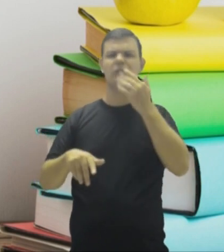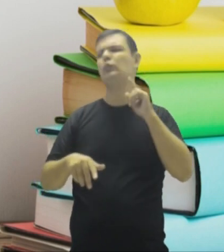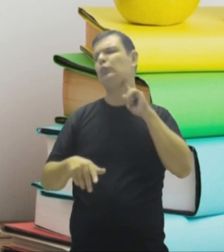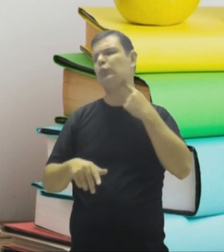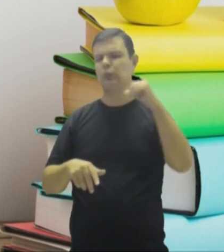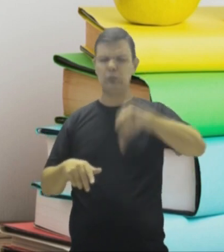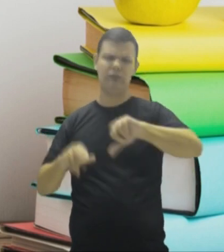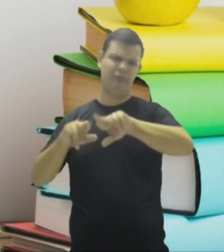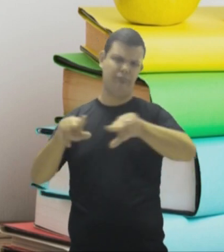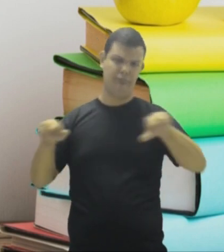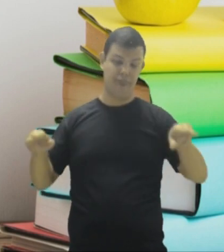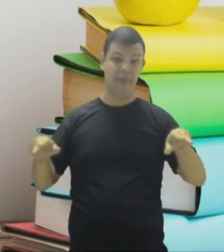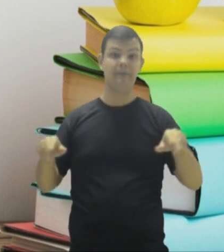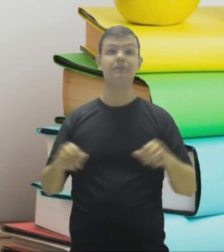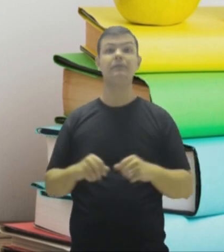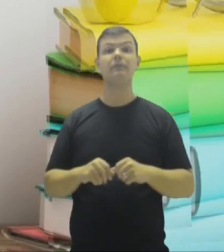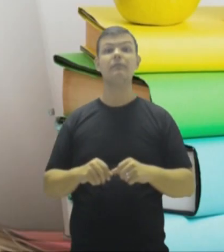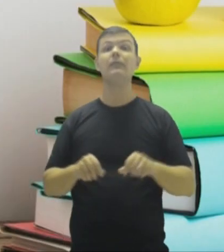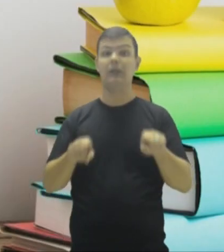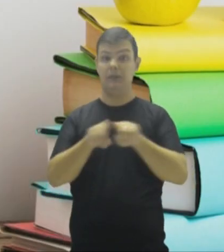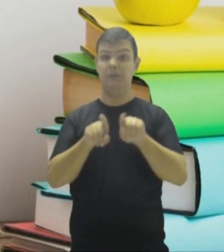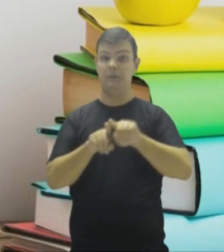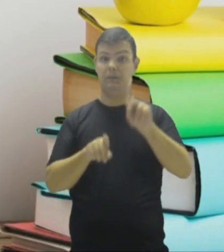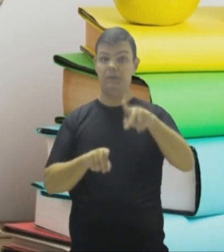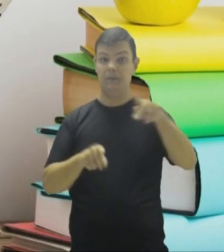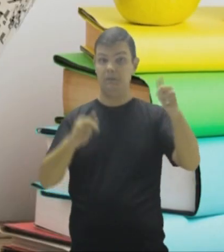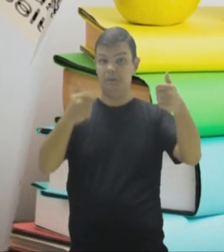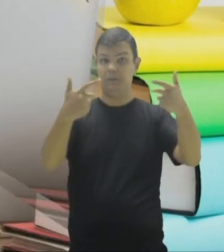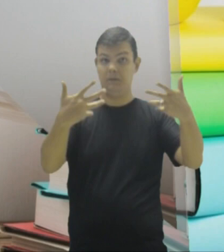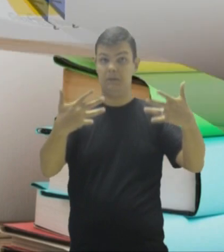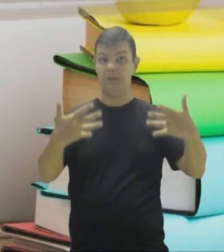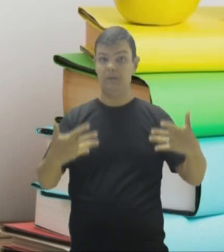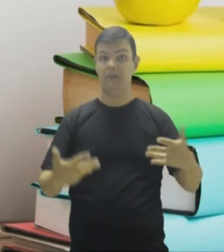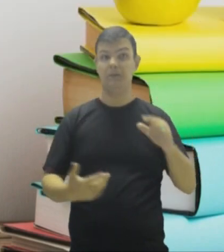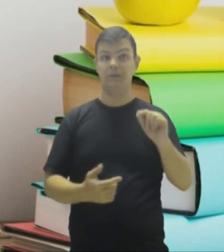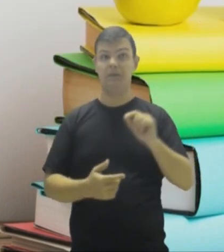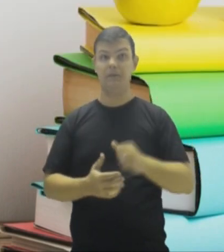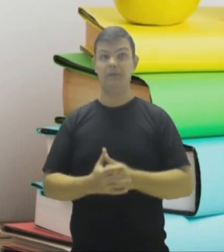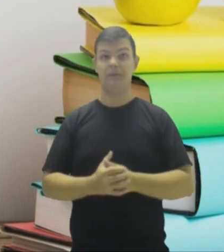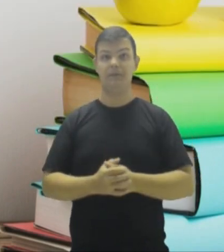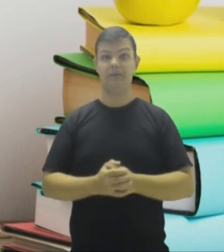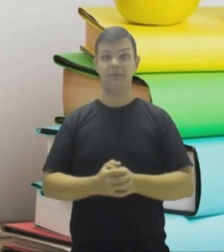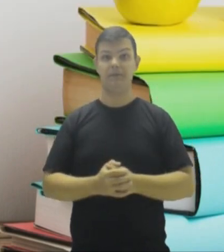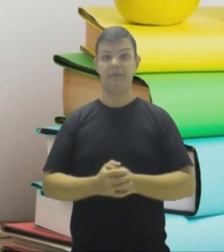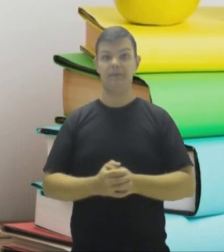poluição. Ainda falando com os professores.